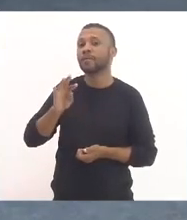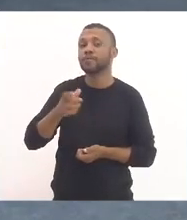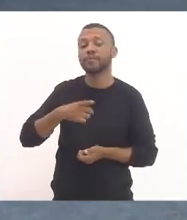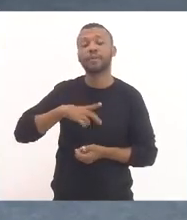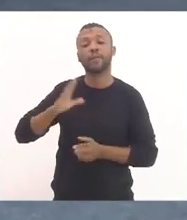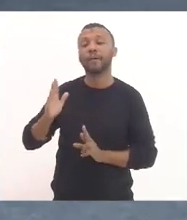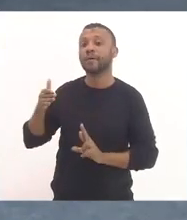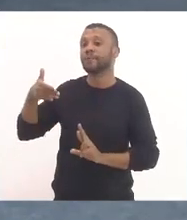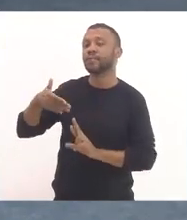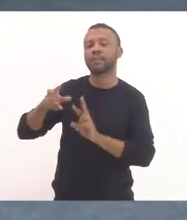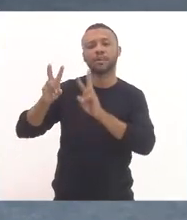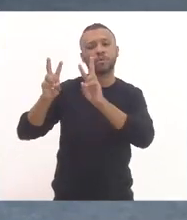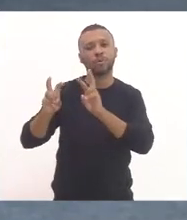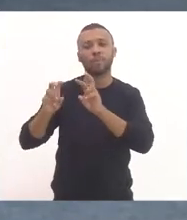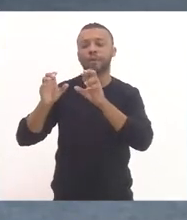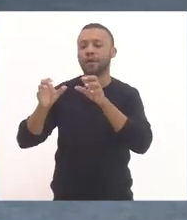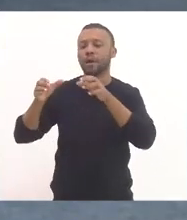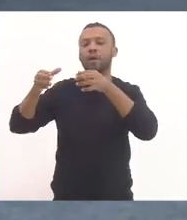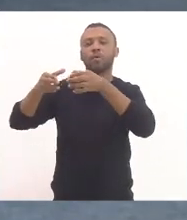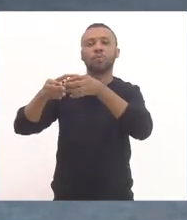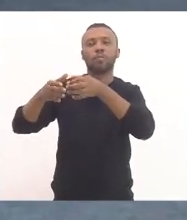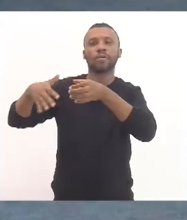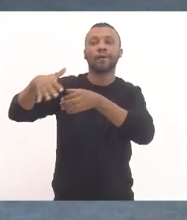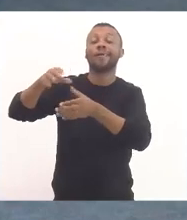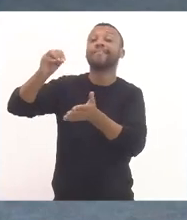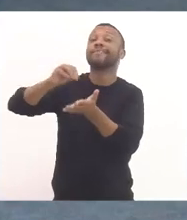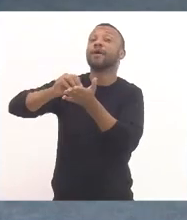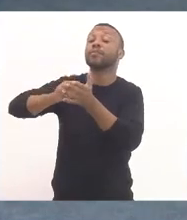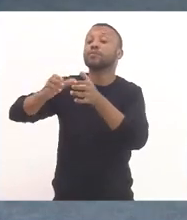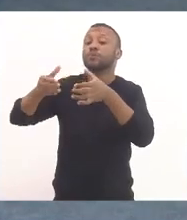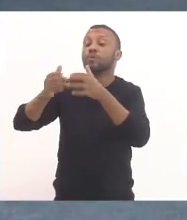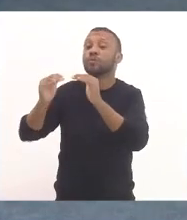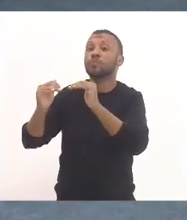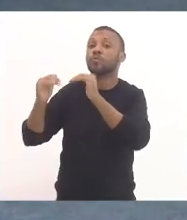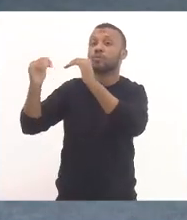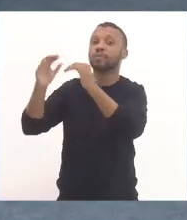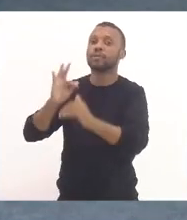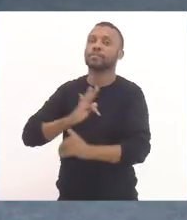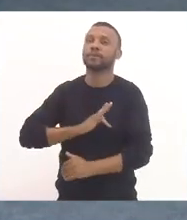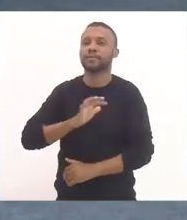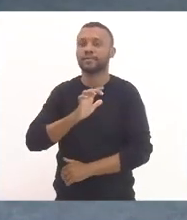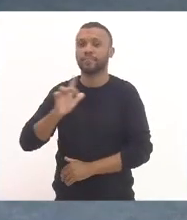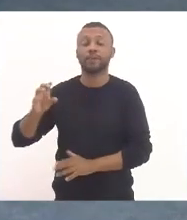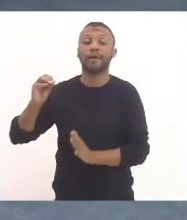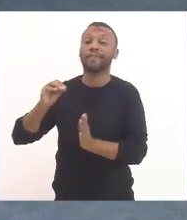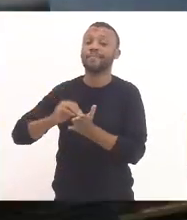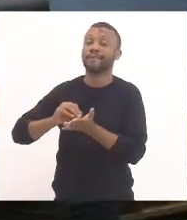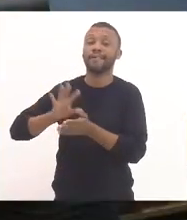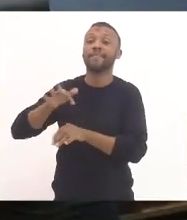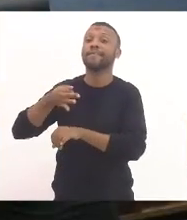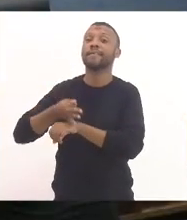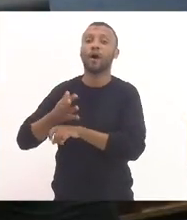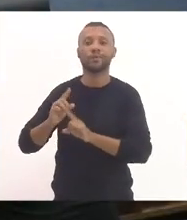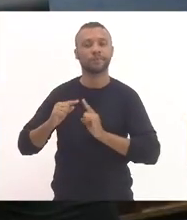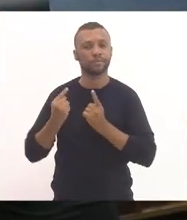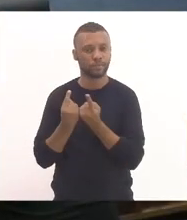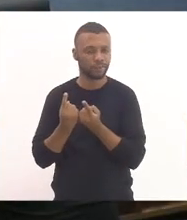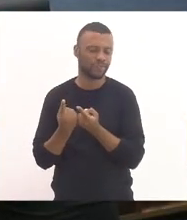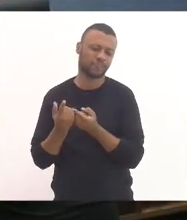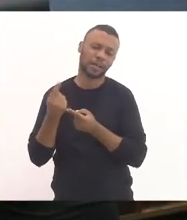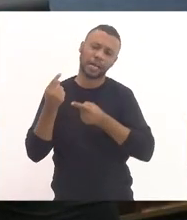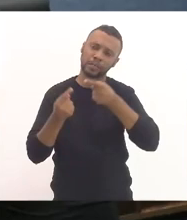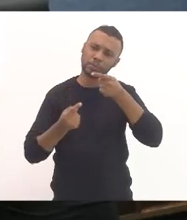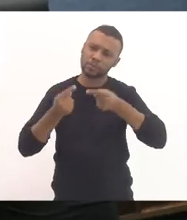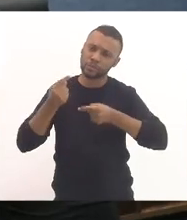fazendo um questionamento sobre a Cúpula da Polícia Civil ausência aqui nesse momento durante todas as funções da processo